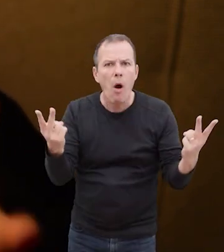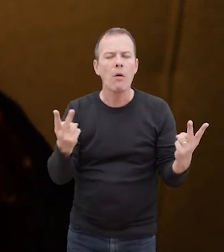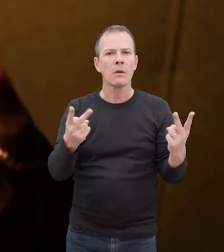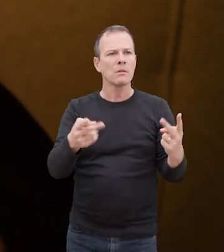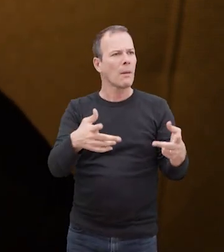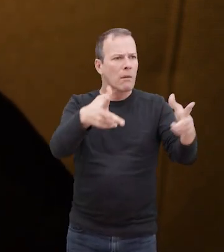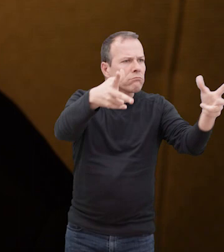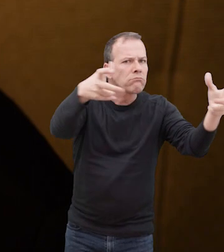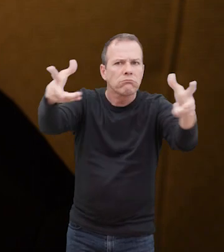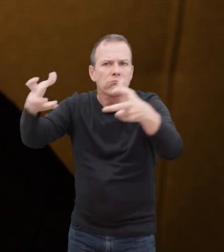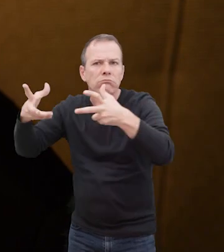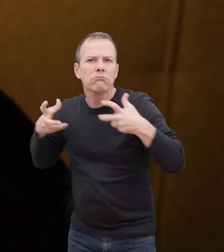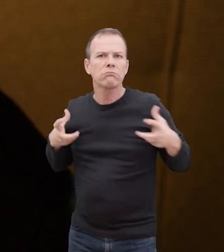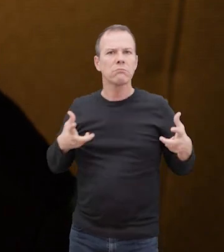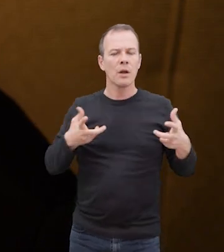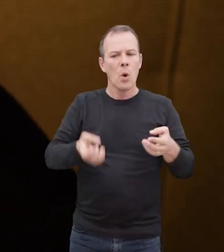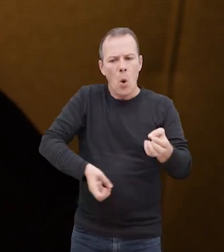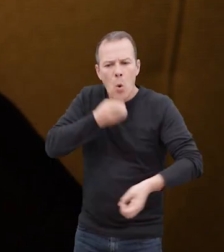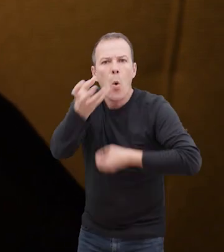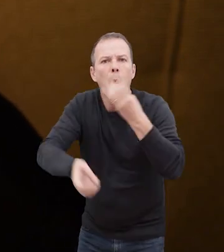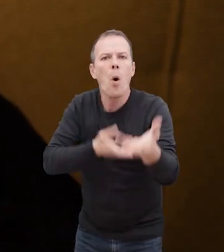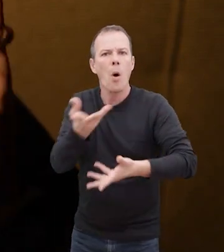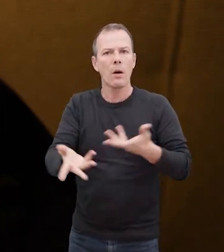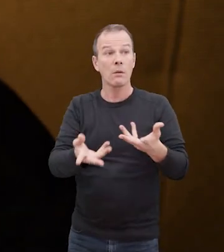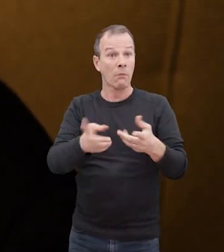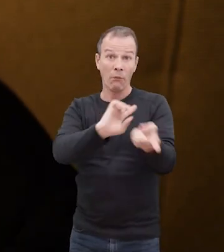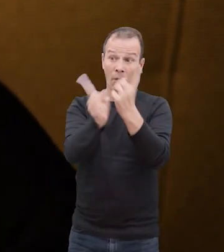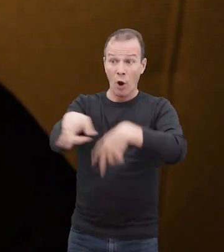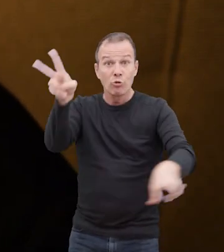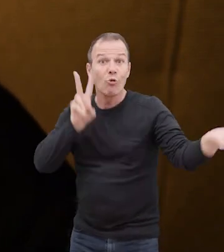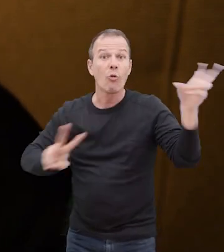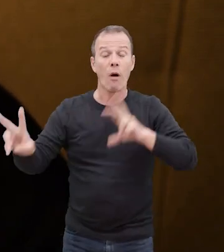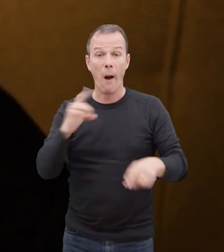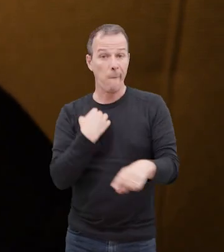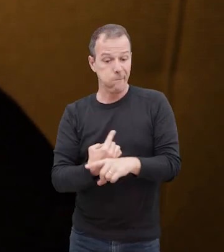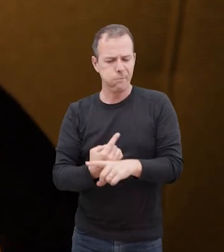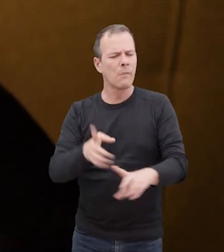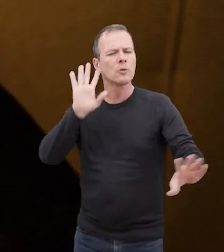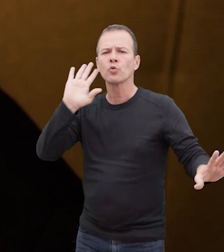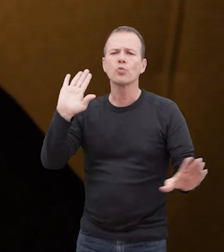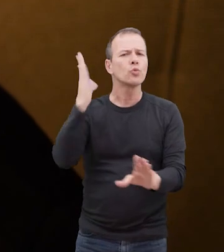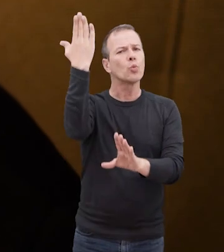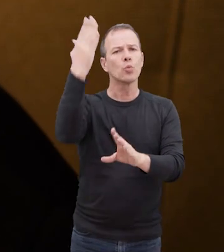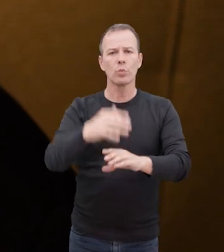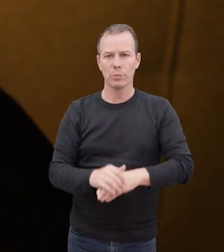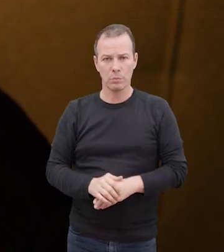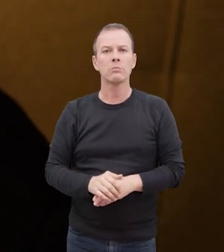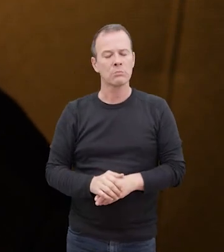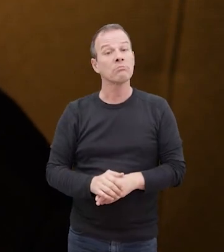Observa, absorve quem te rodeia, partilha, escuta. É tão